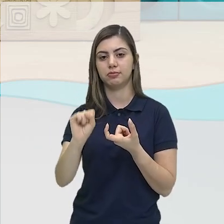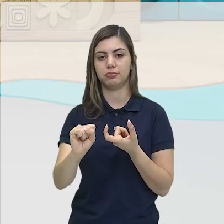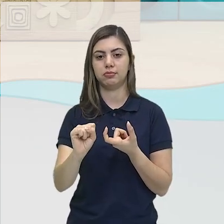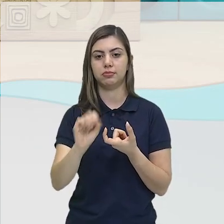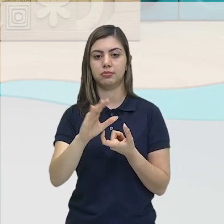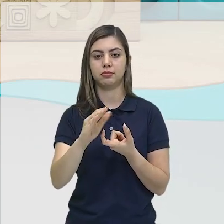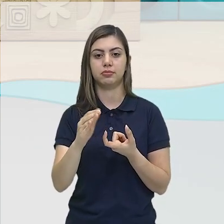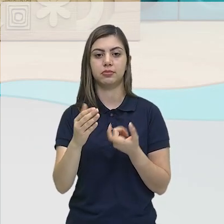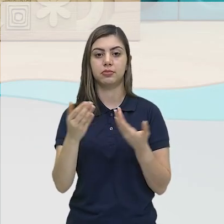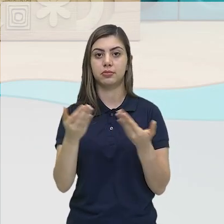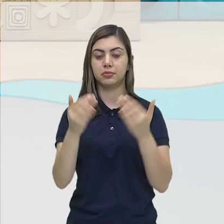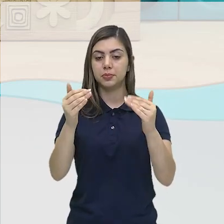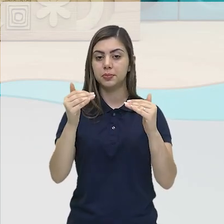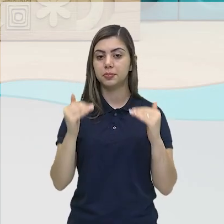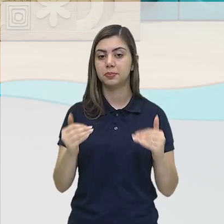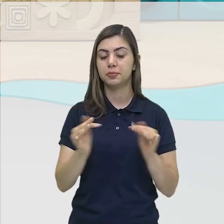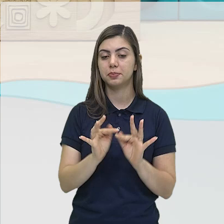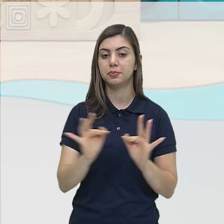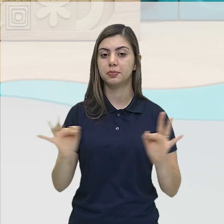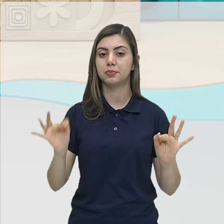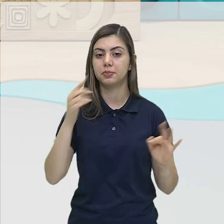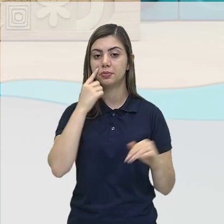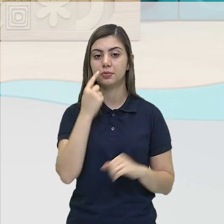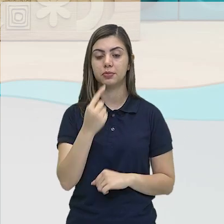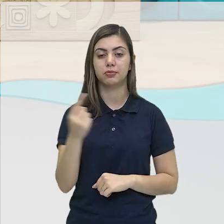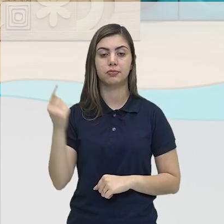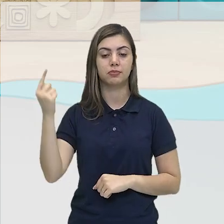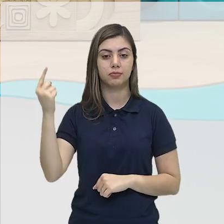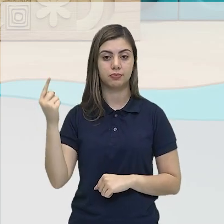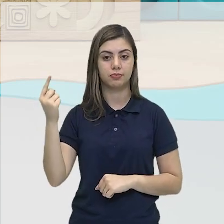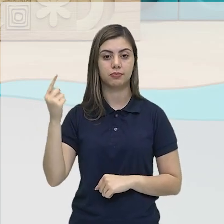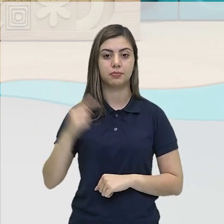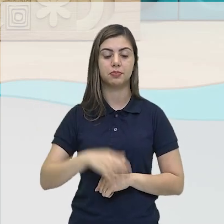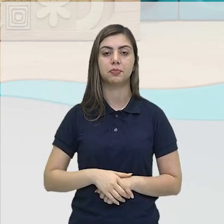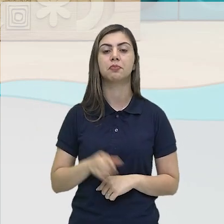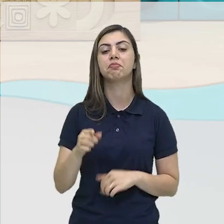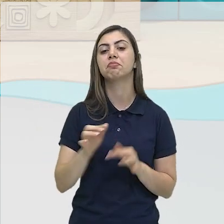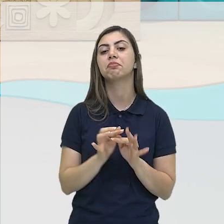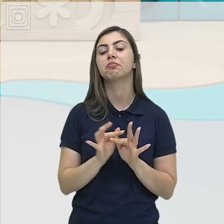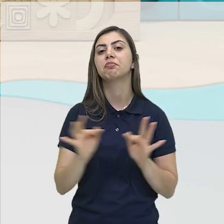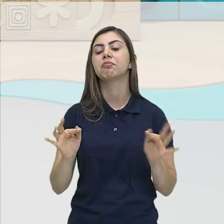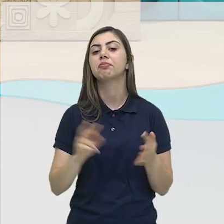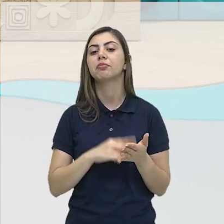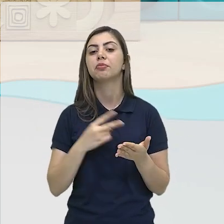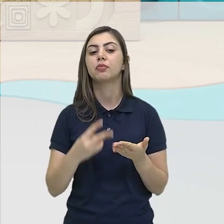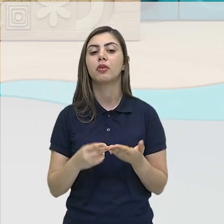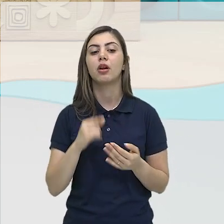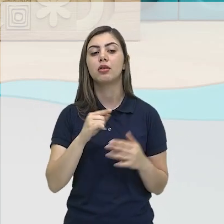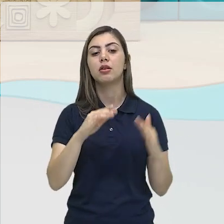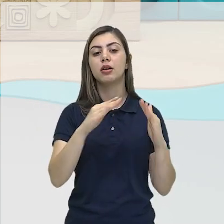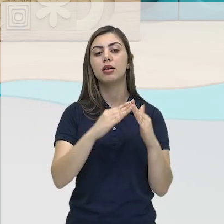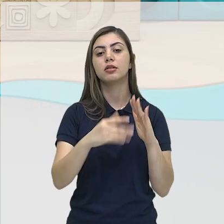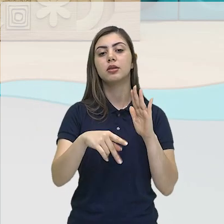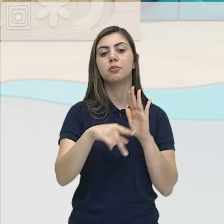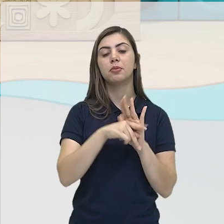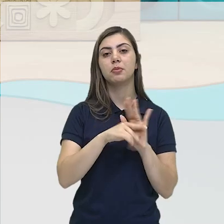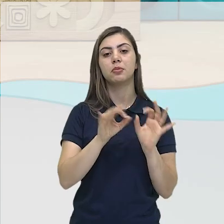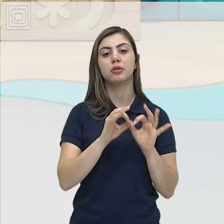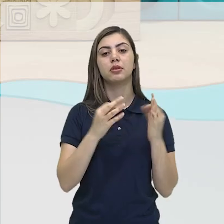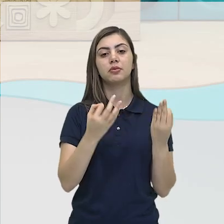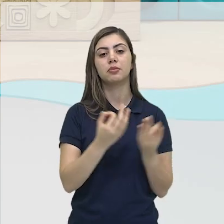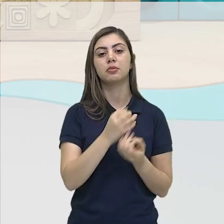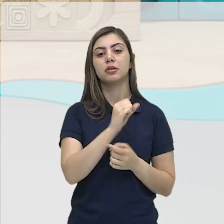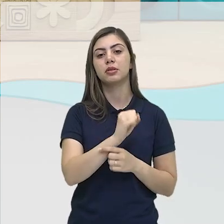Smith's house, the Smith's house, a casa dos Smiths, né? Então, como já termina em S, eu só